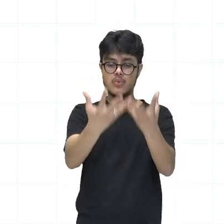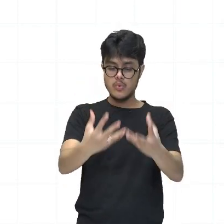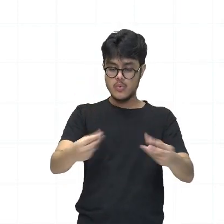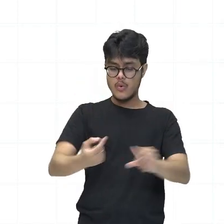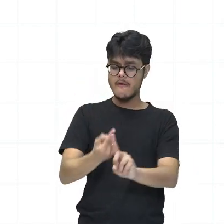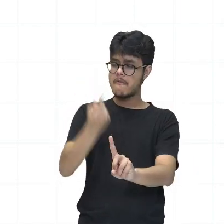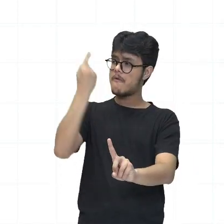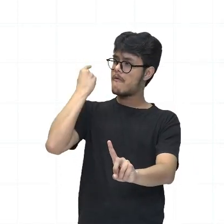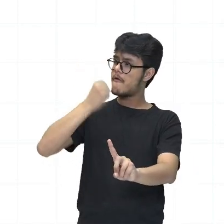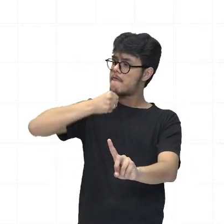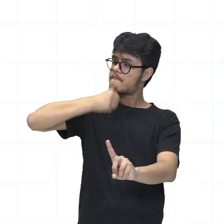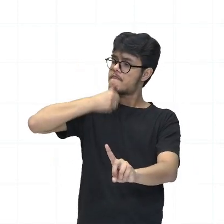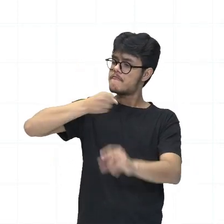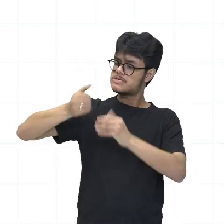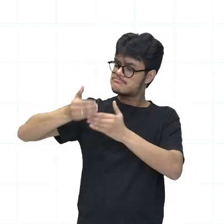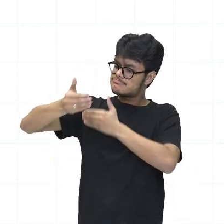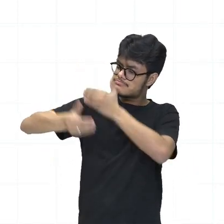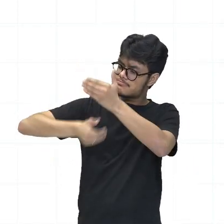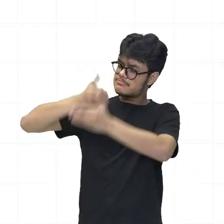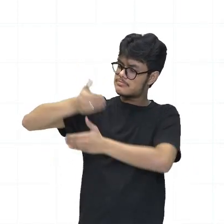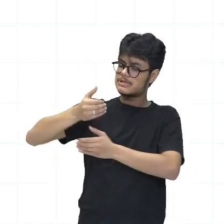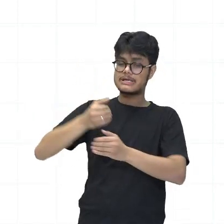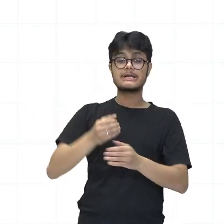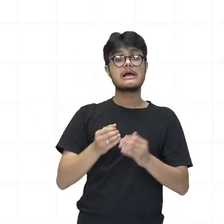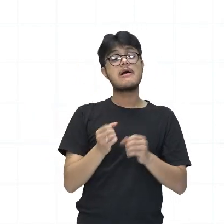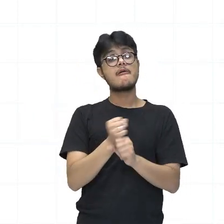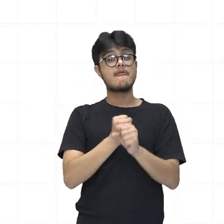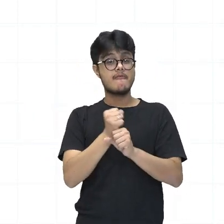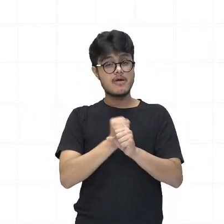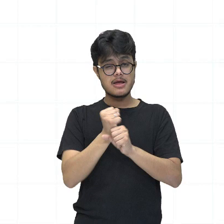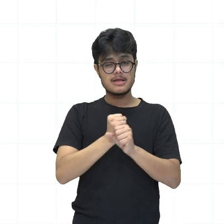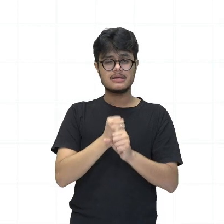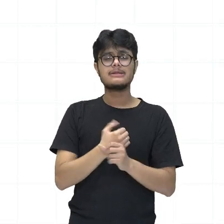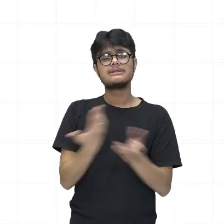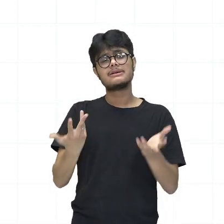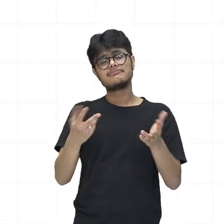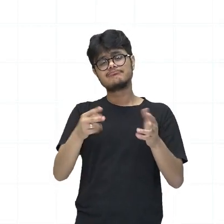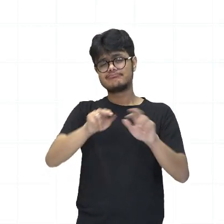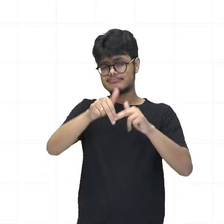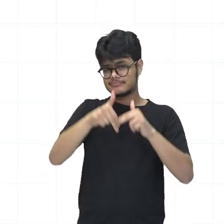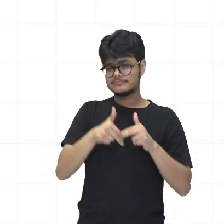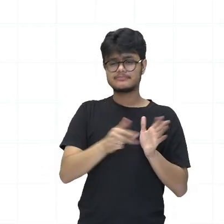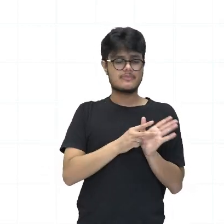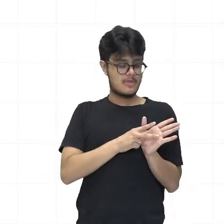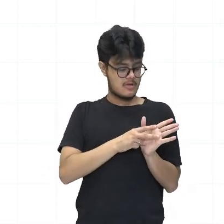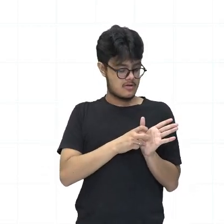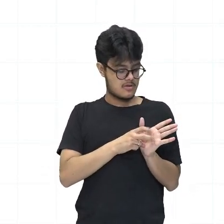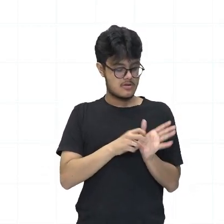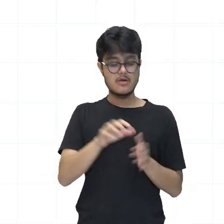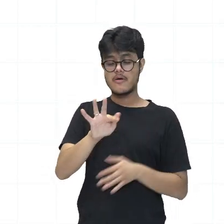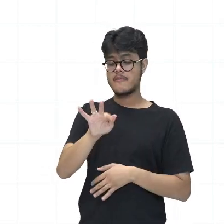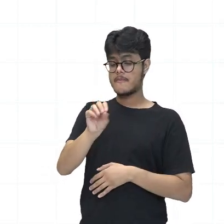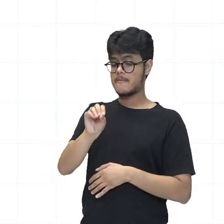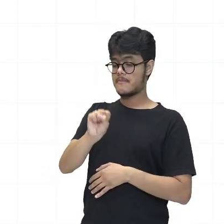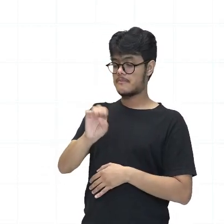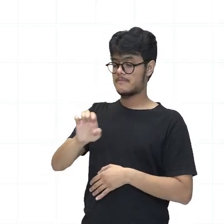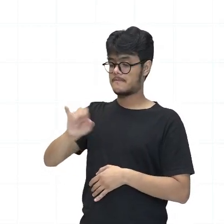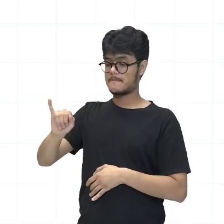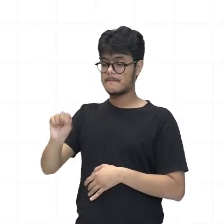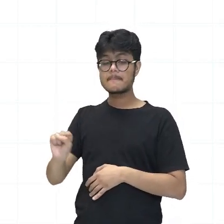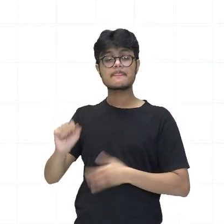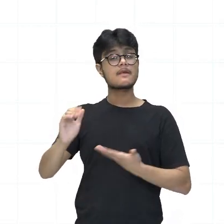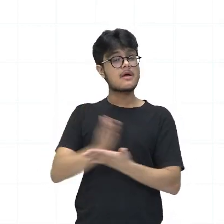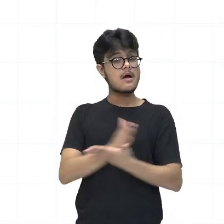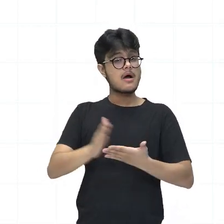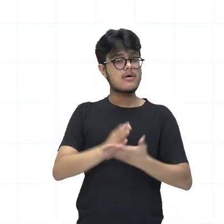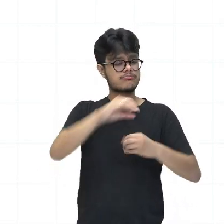antigos ao longo de milhões de anos. E é por isso que eles têm fósseis no ano, né? Que são organismos